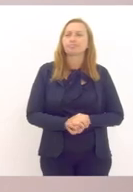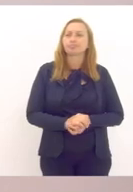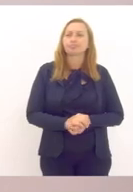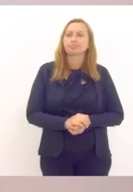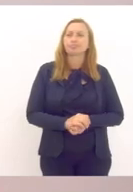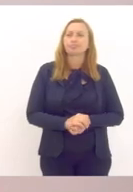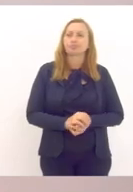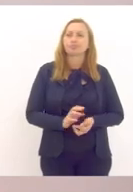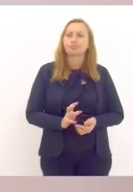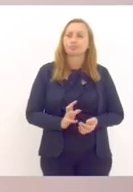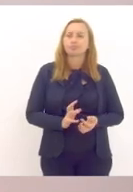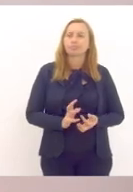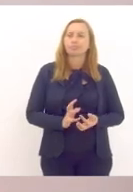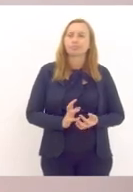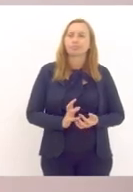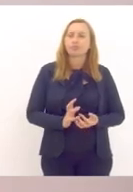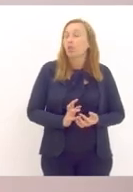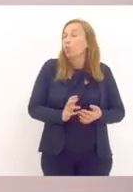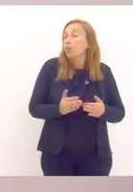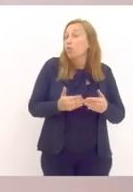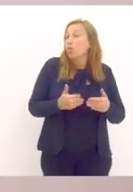Veja, qualquer um